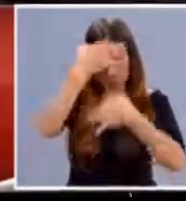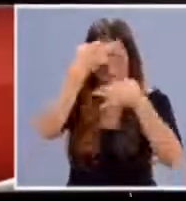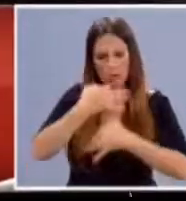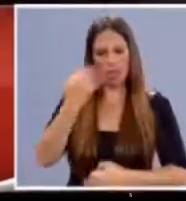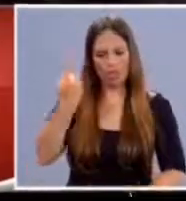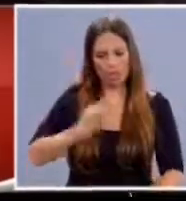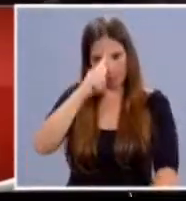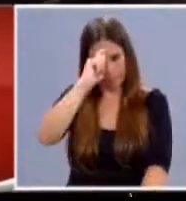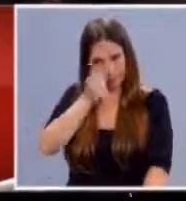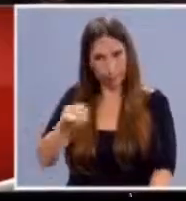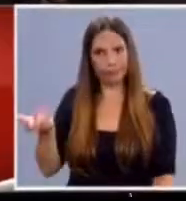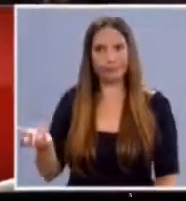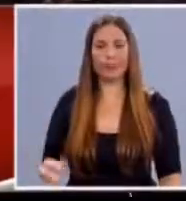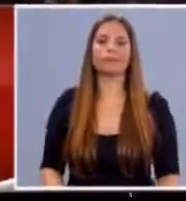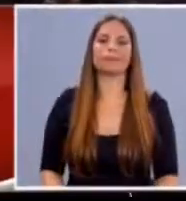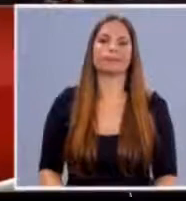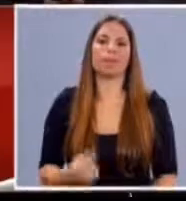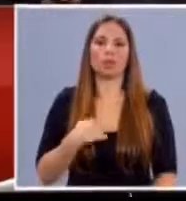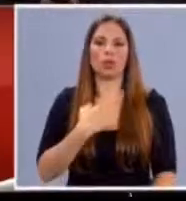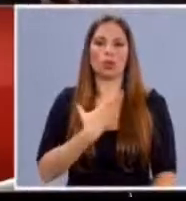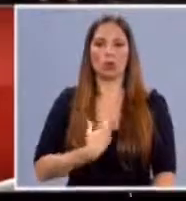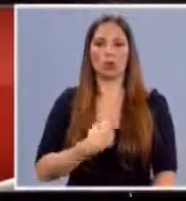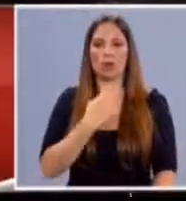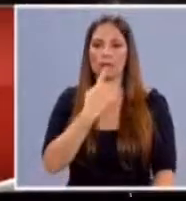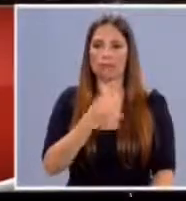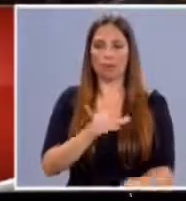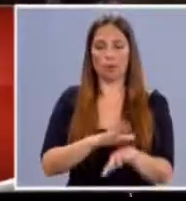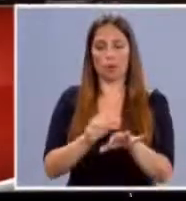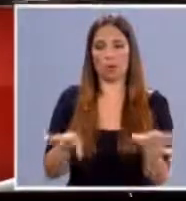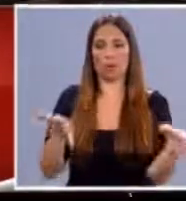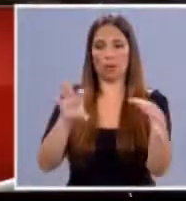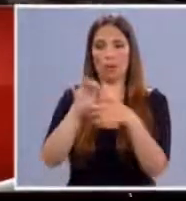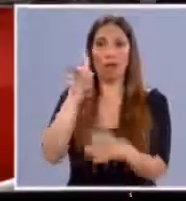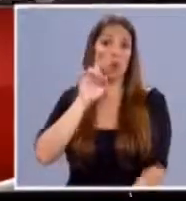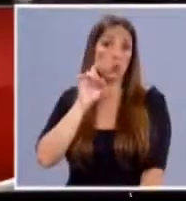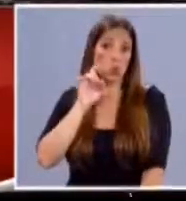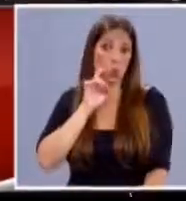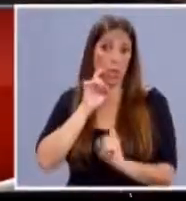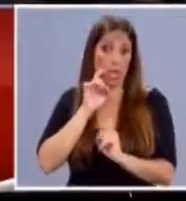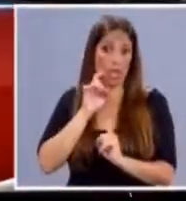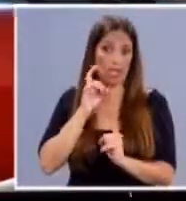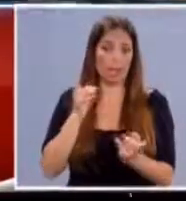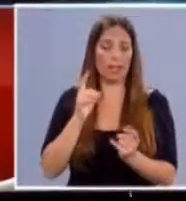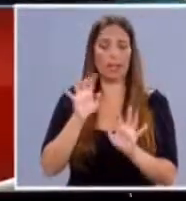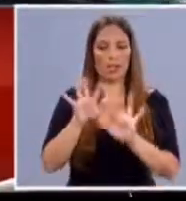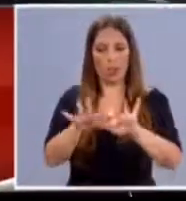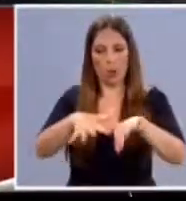respeitados. Gostaria de dizer que, por razões de segurança, a Assembleia será